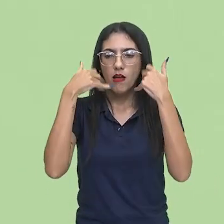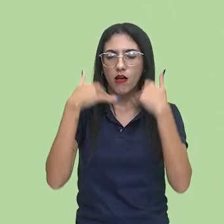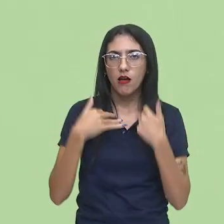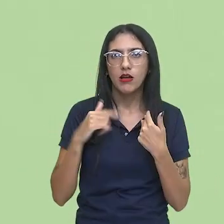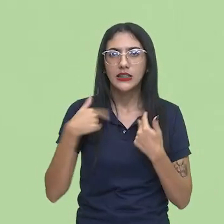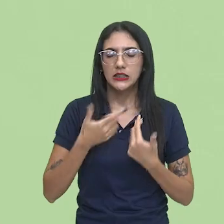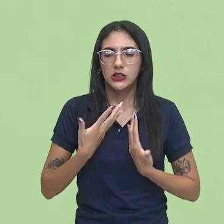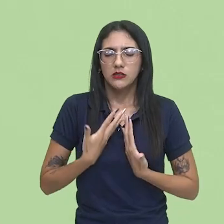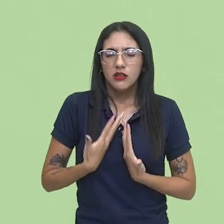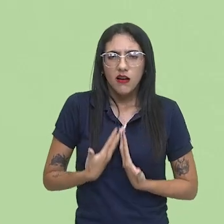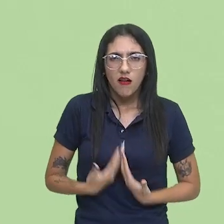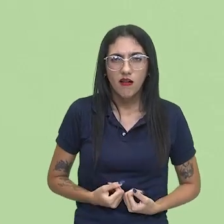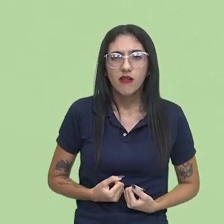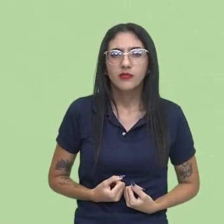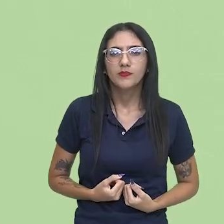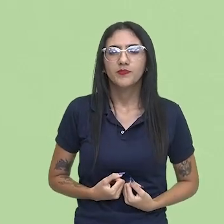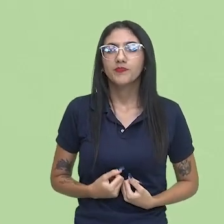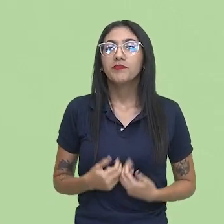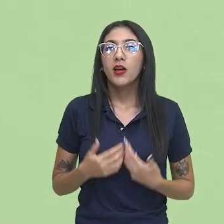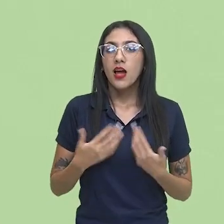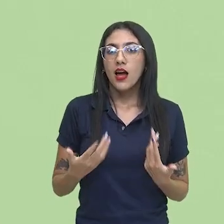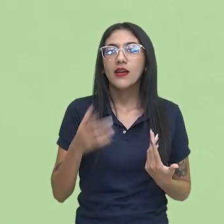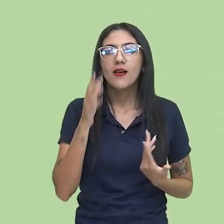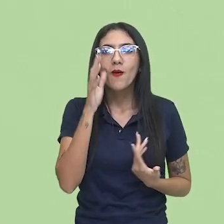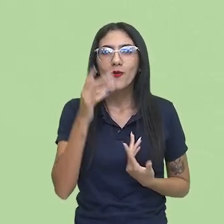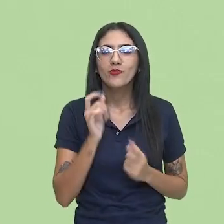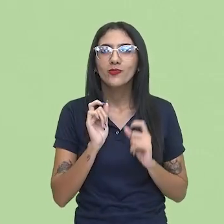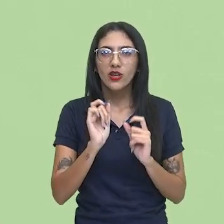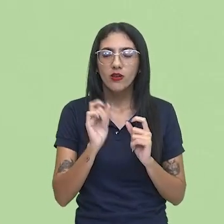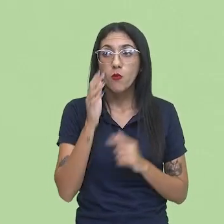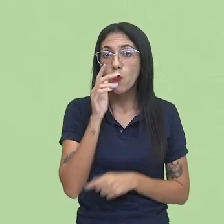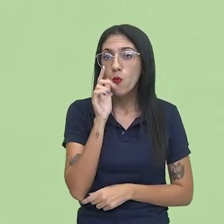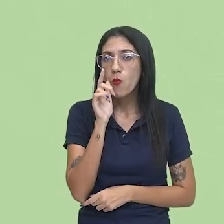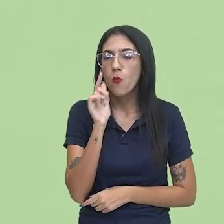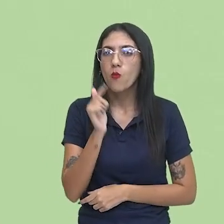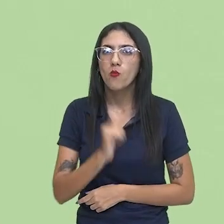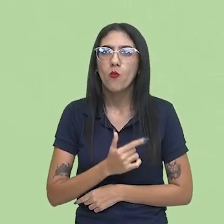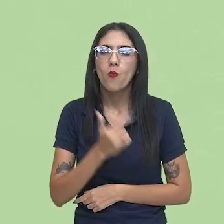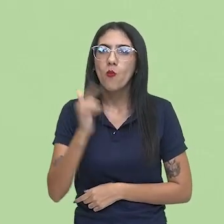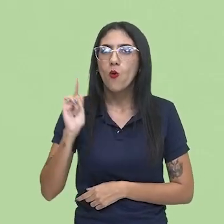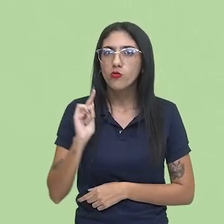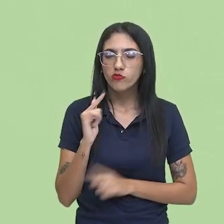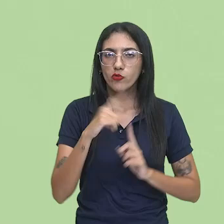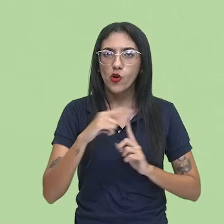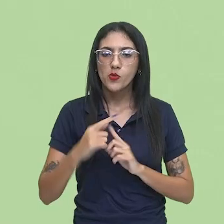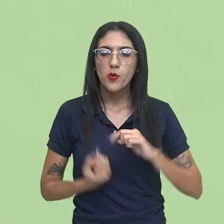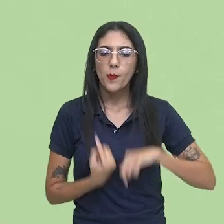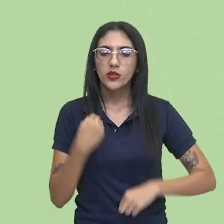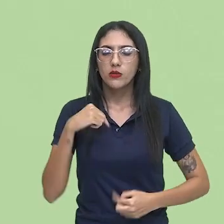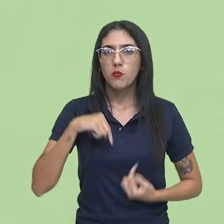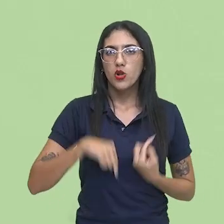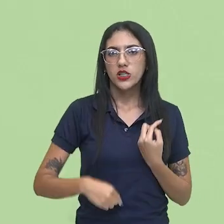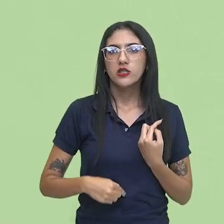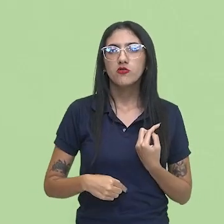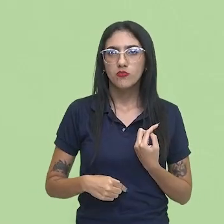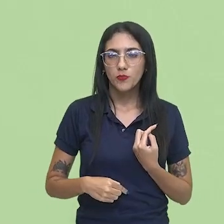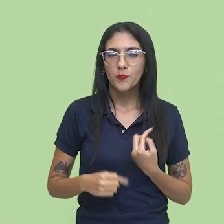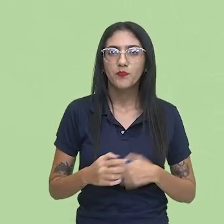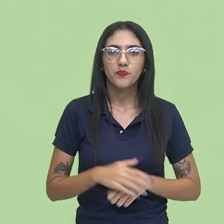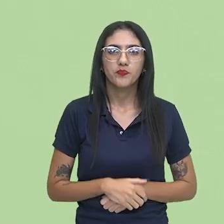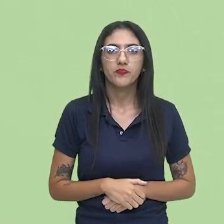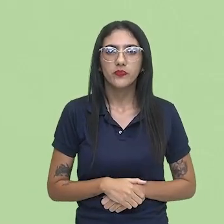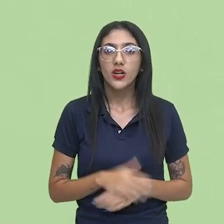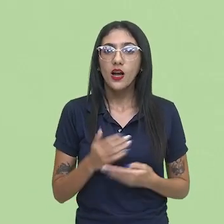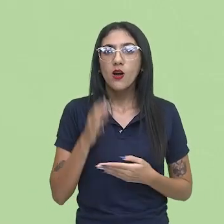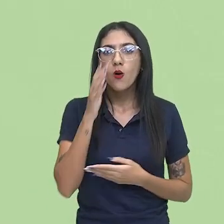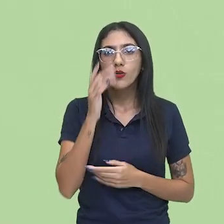energia, aí nós temos um outro processo, né, uma outra via metabólica que vai começar a agir